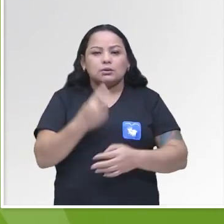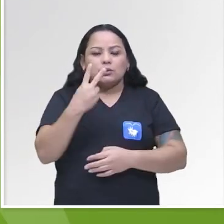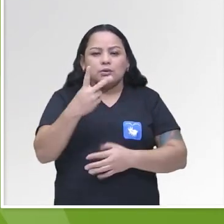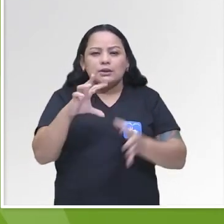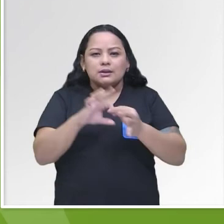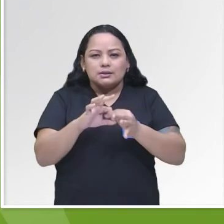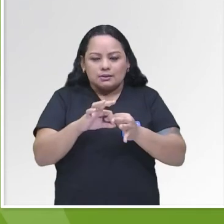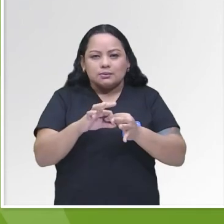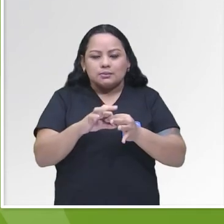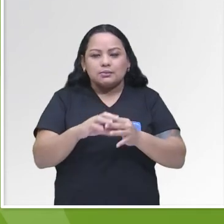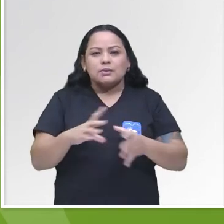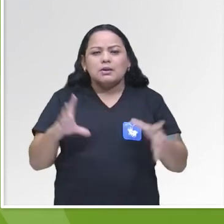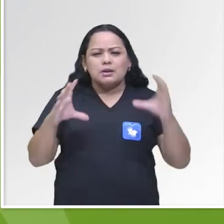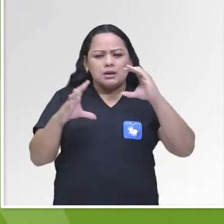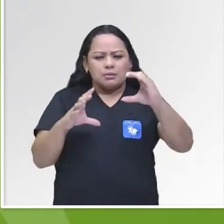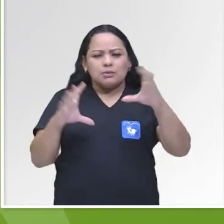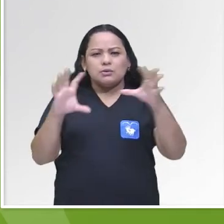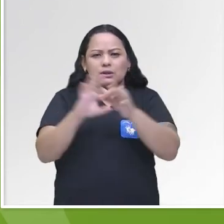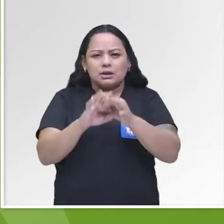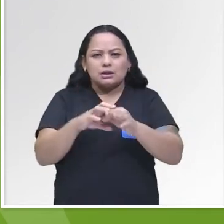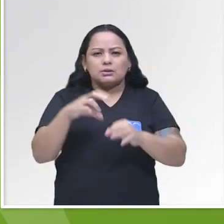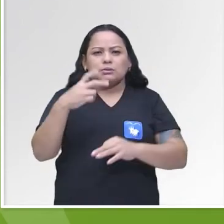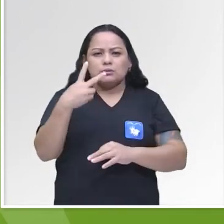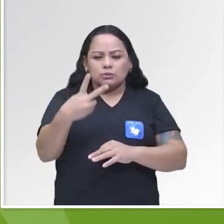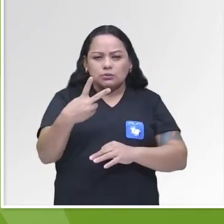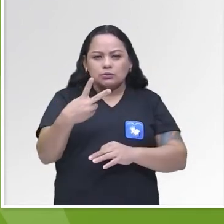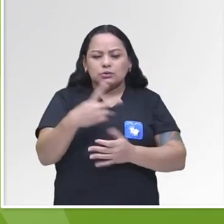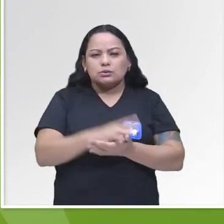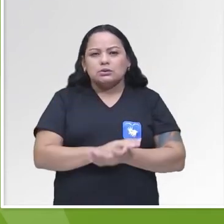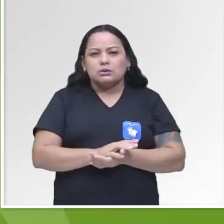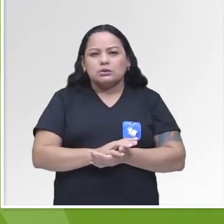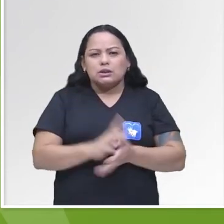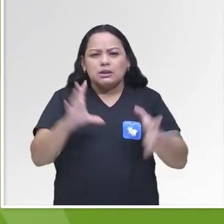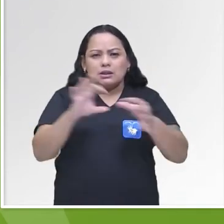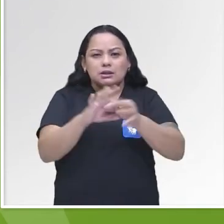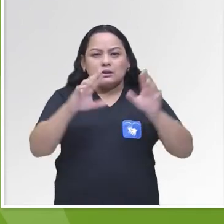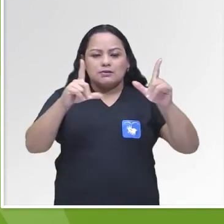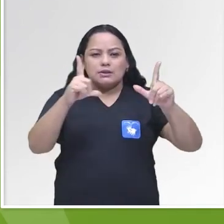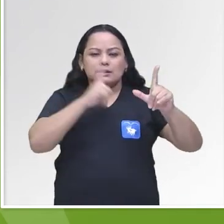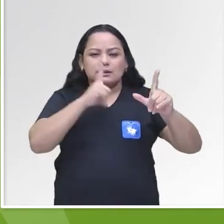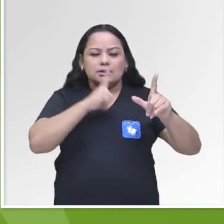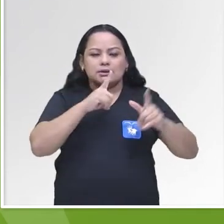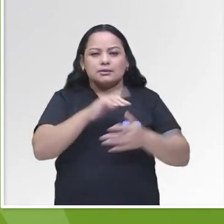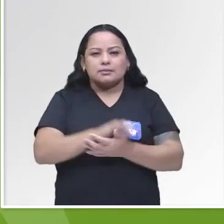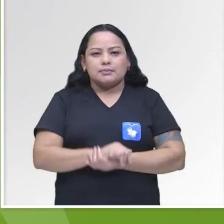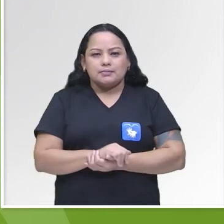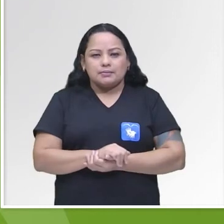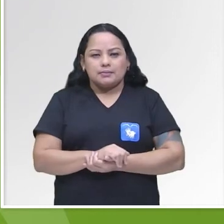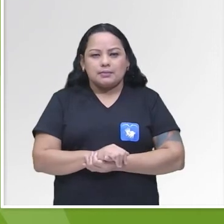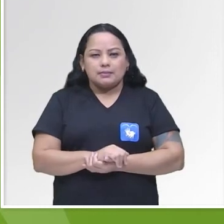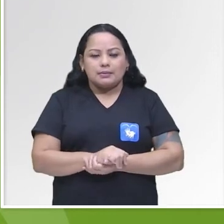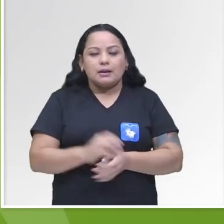ligados à dupla ligação tenham ligantes diferentes, tá bom? Então, eu